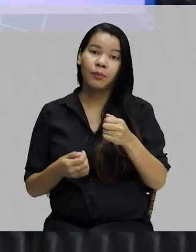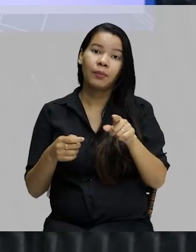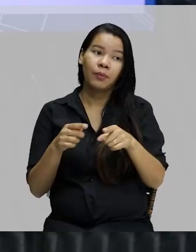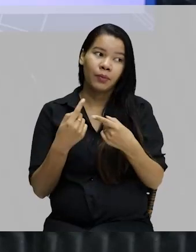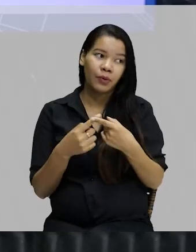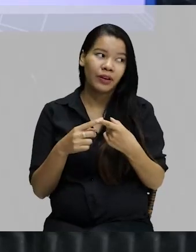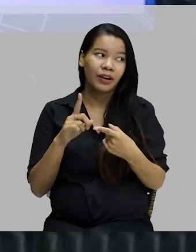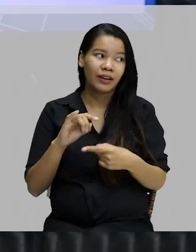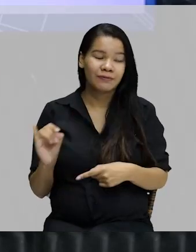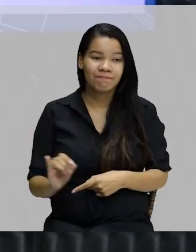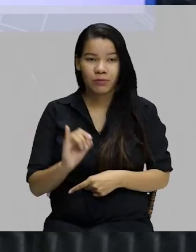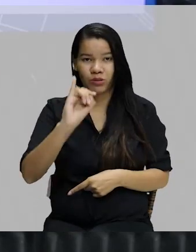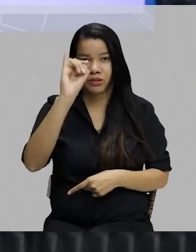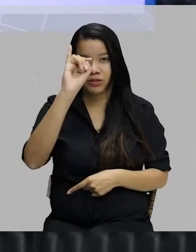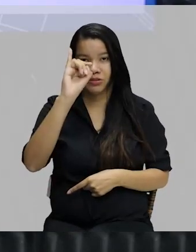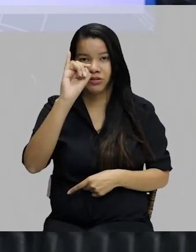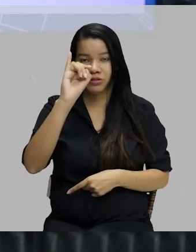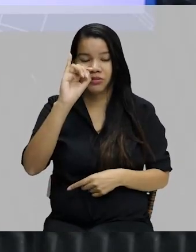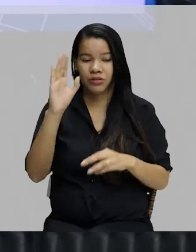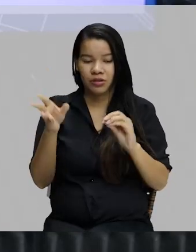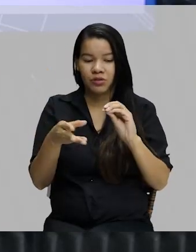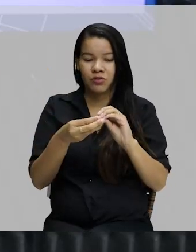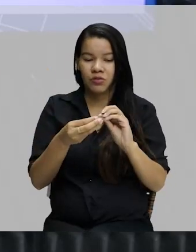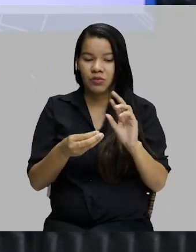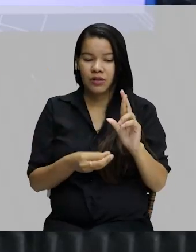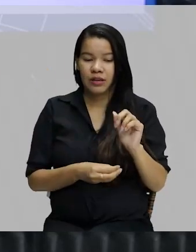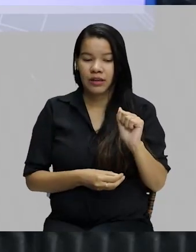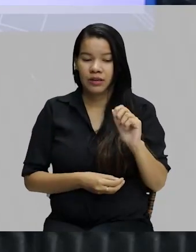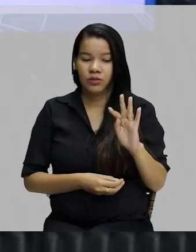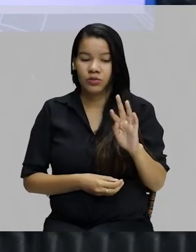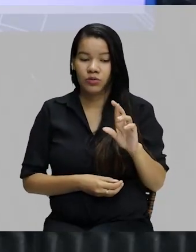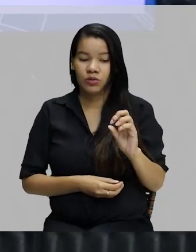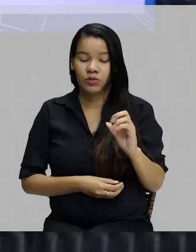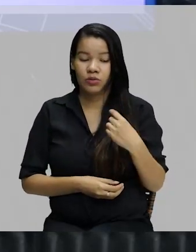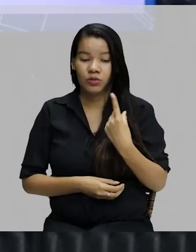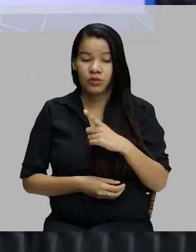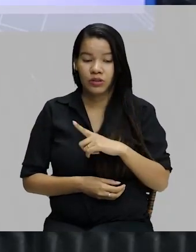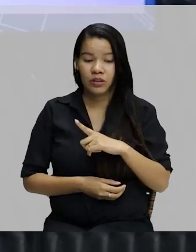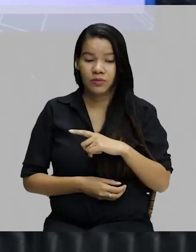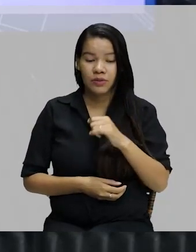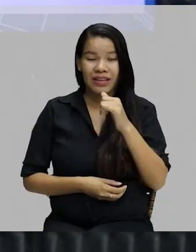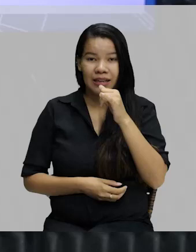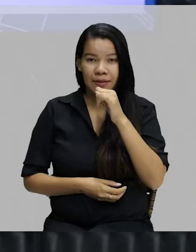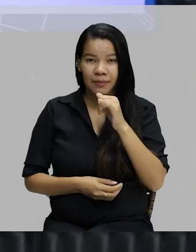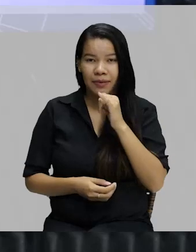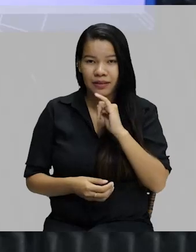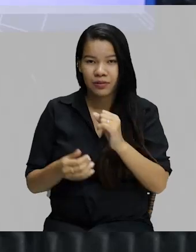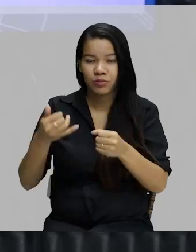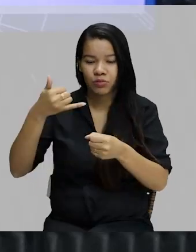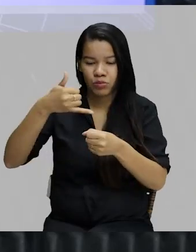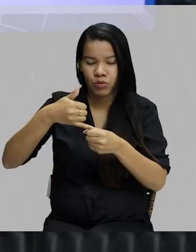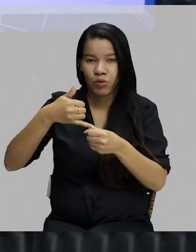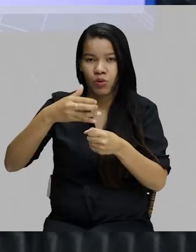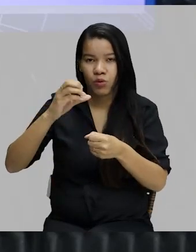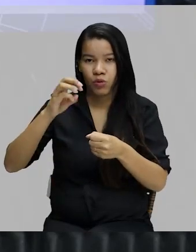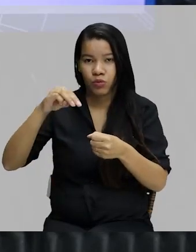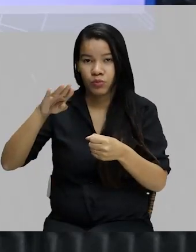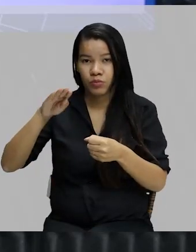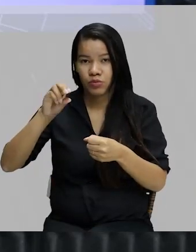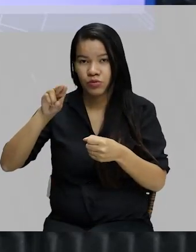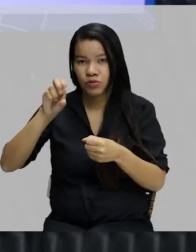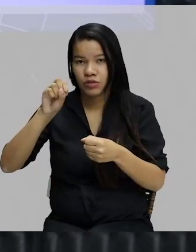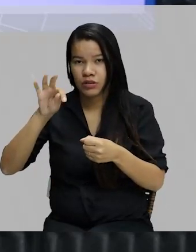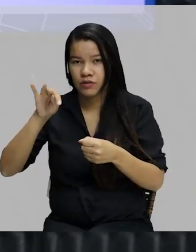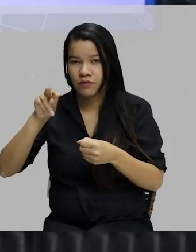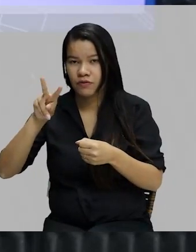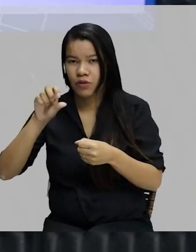ter um combustível. Que combustível é esse? É o urânio 235.